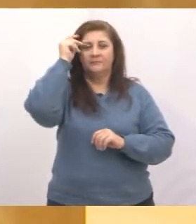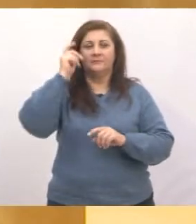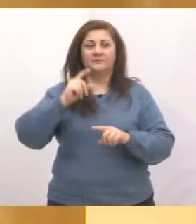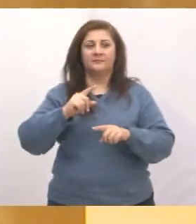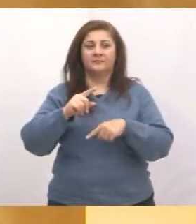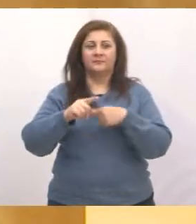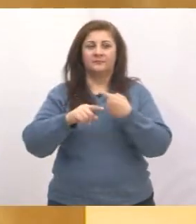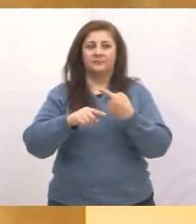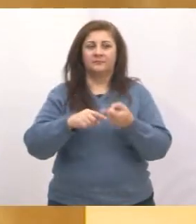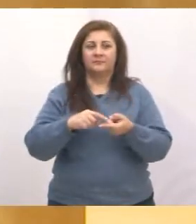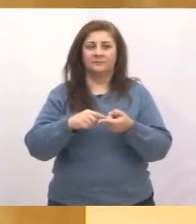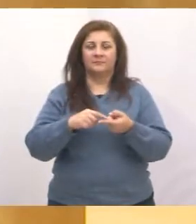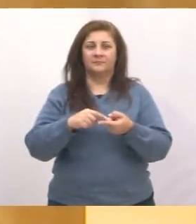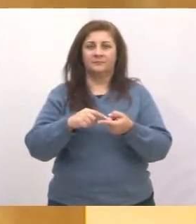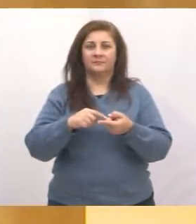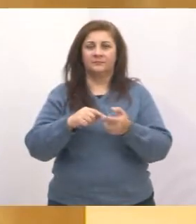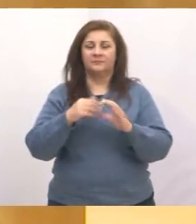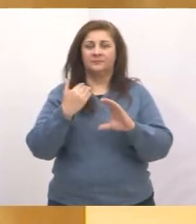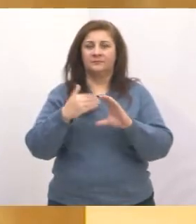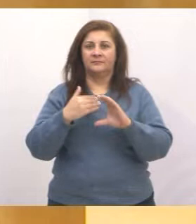a mensagem modificativa.